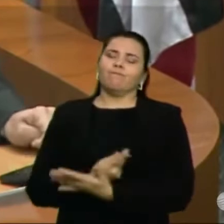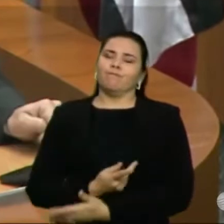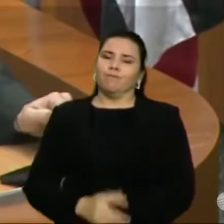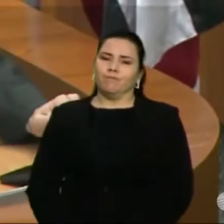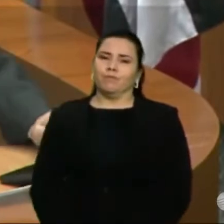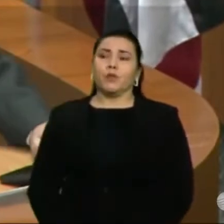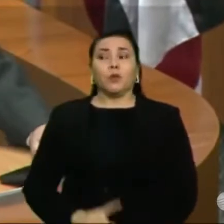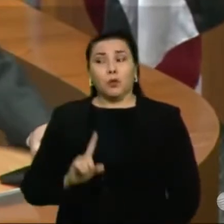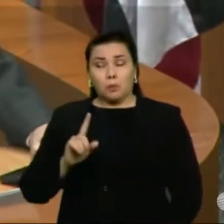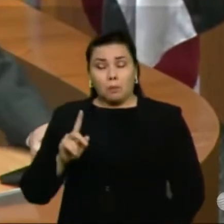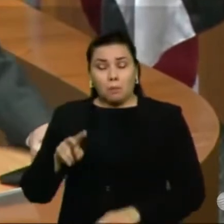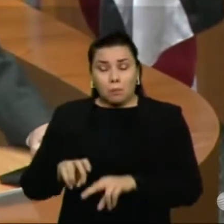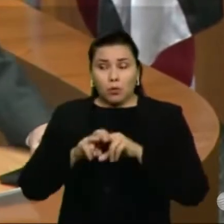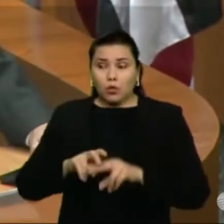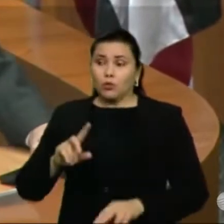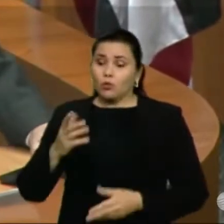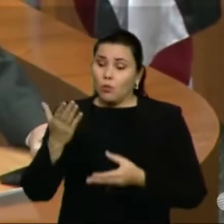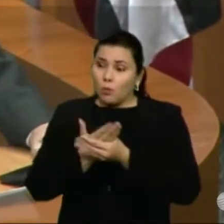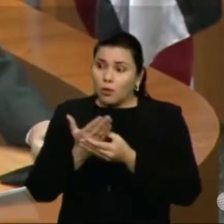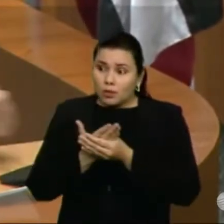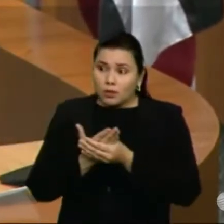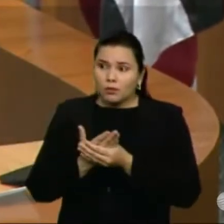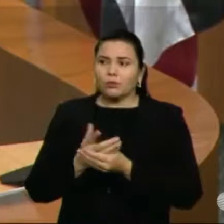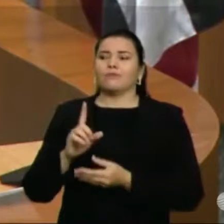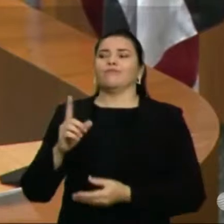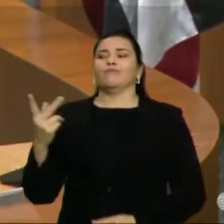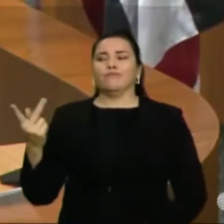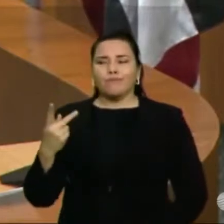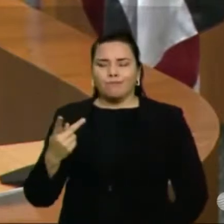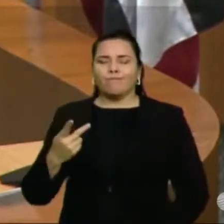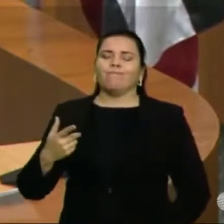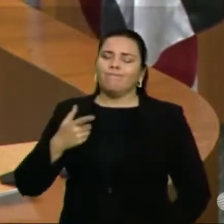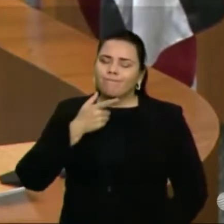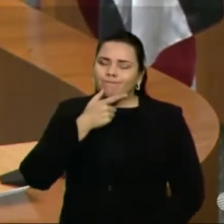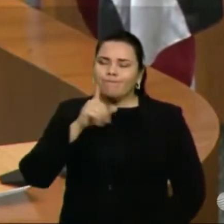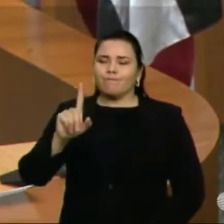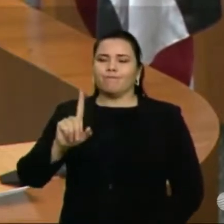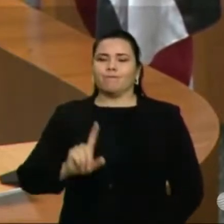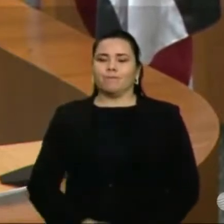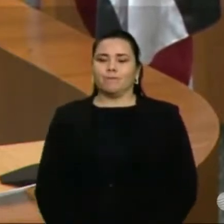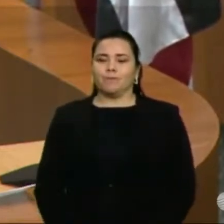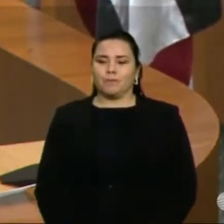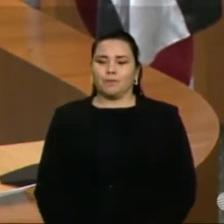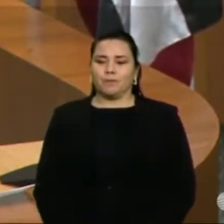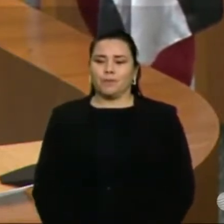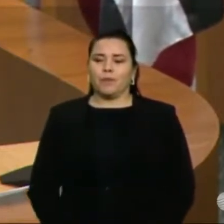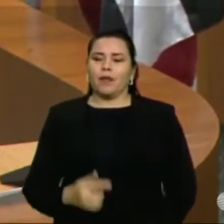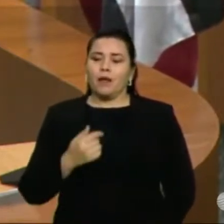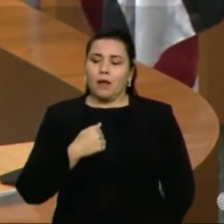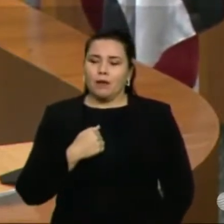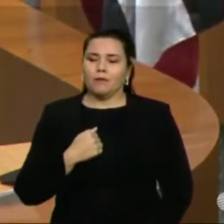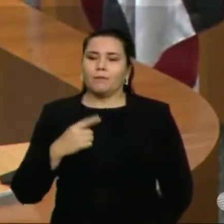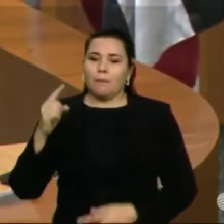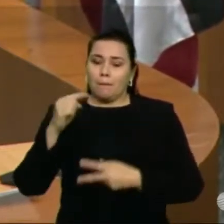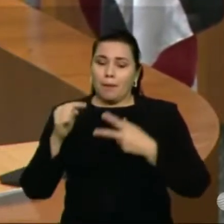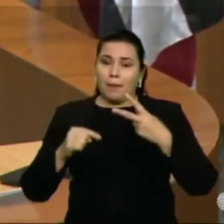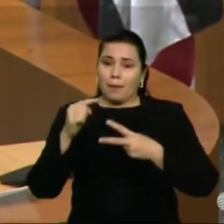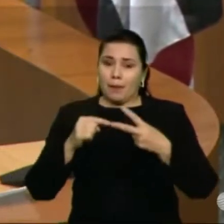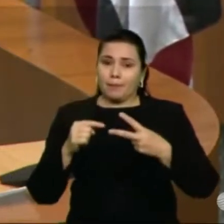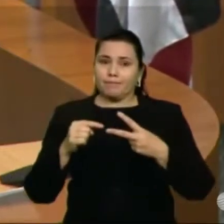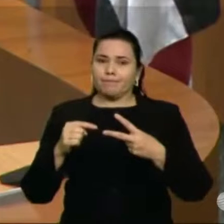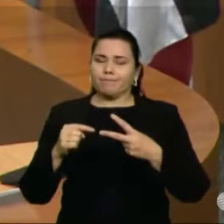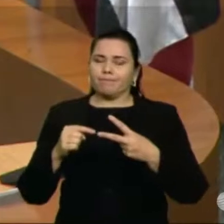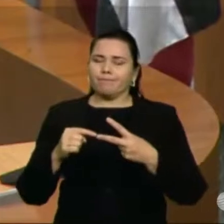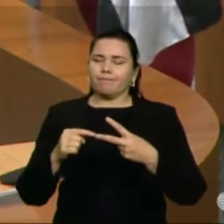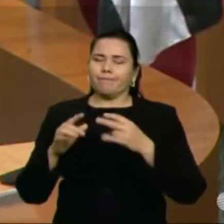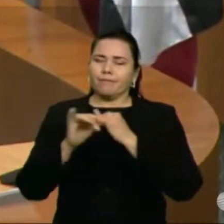Mas mais do que isso, eu queria trazer aqui duas notícias rápidas, deputado